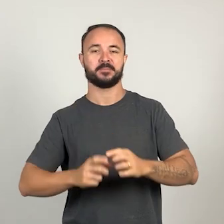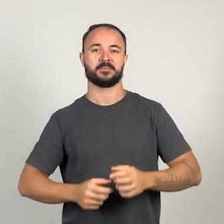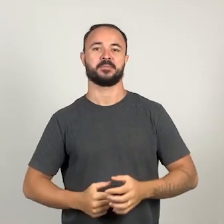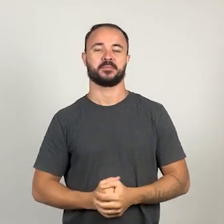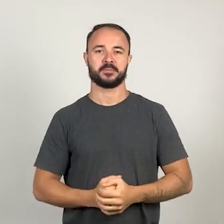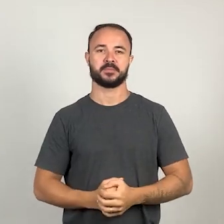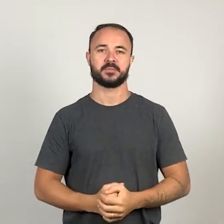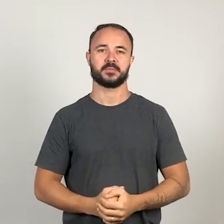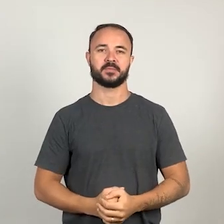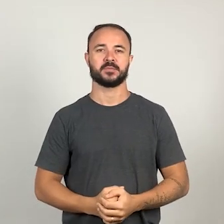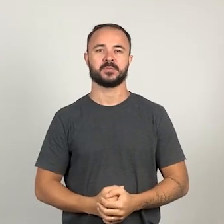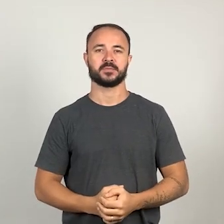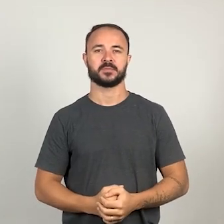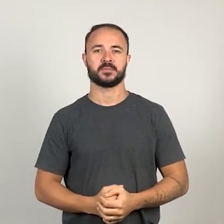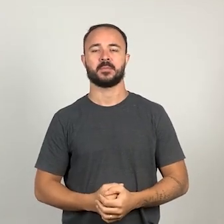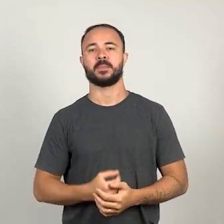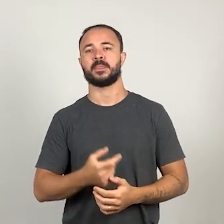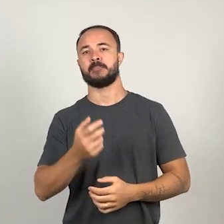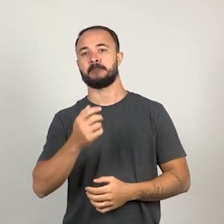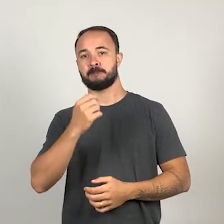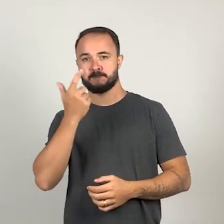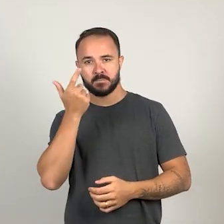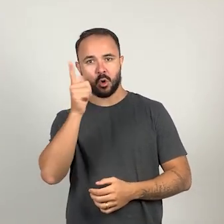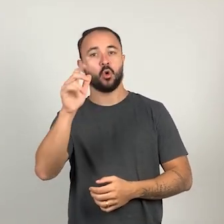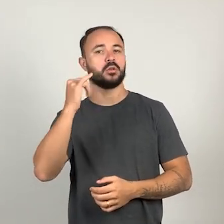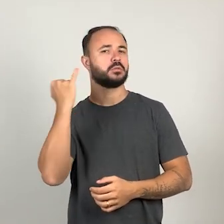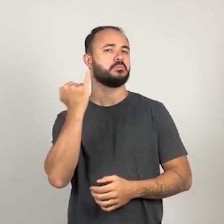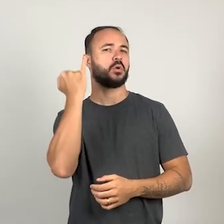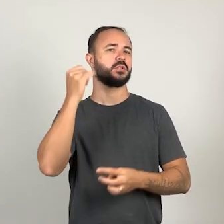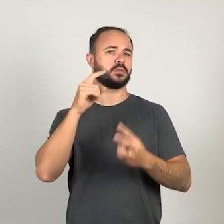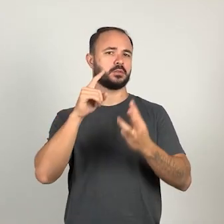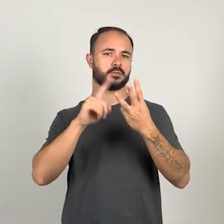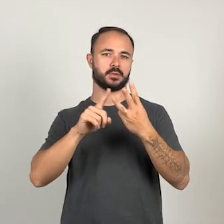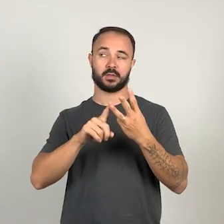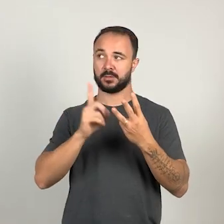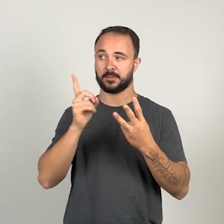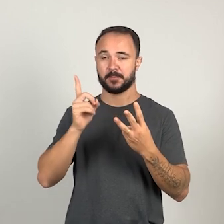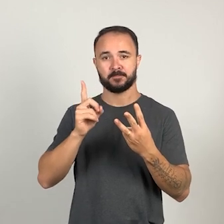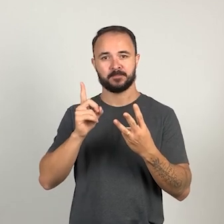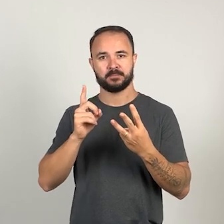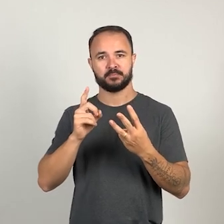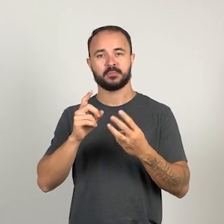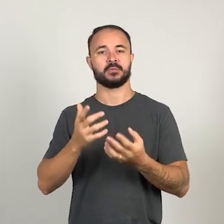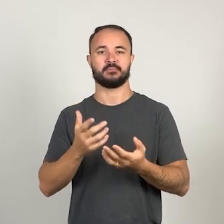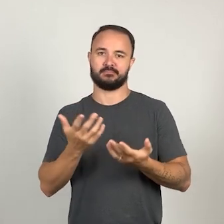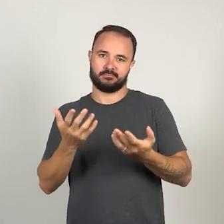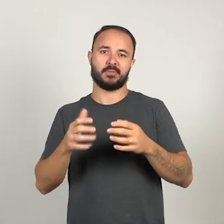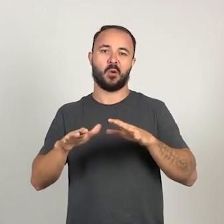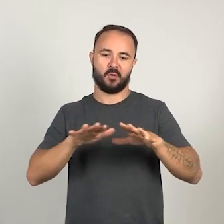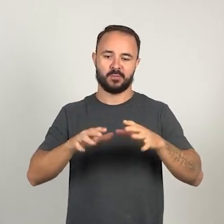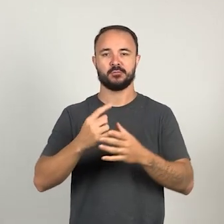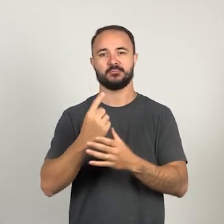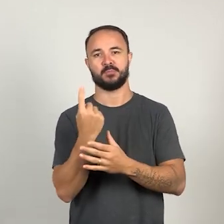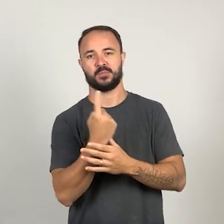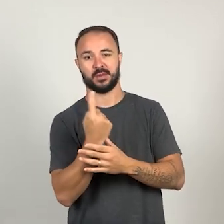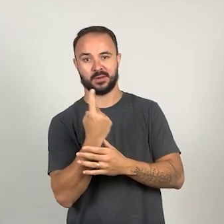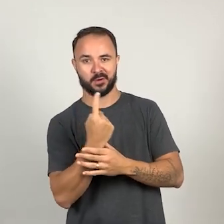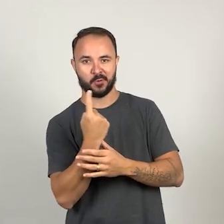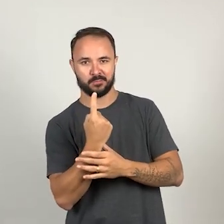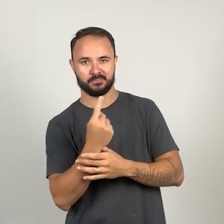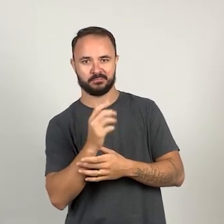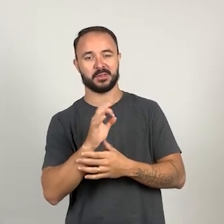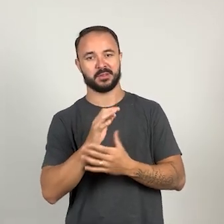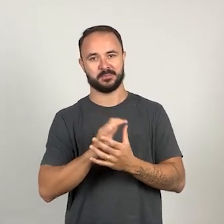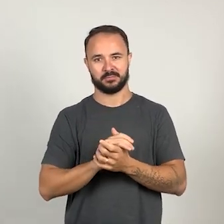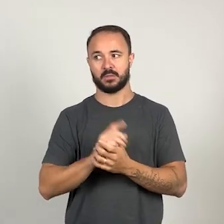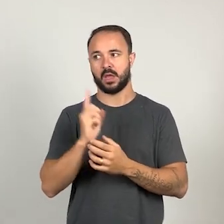36. Uma outra parte importante do nosso sistema é justamente o peão. Nós temos então o